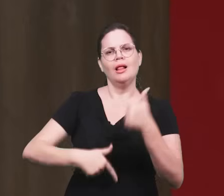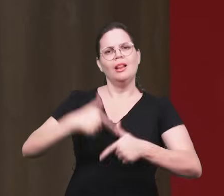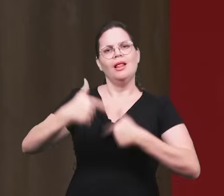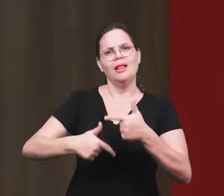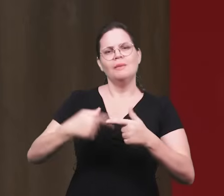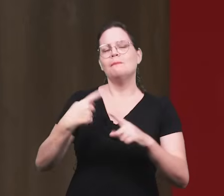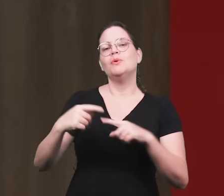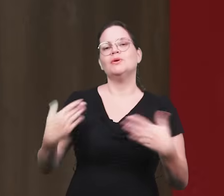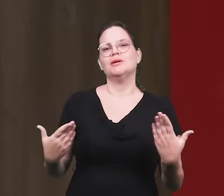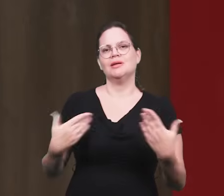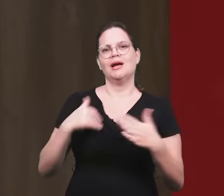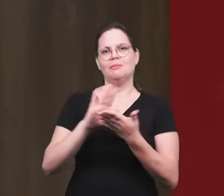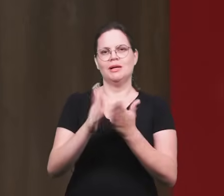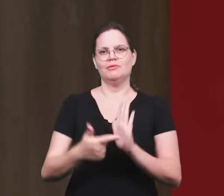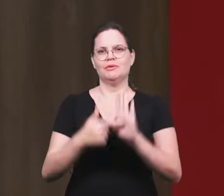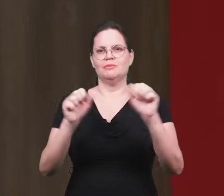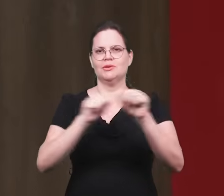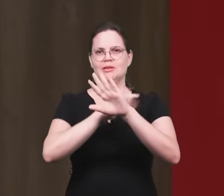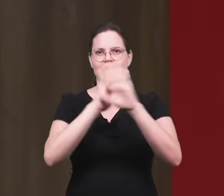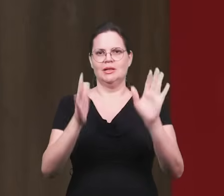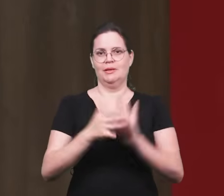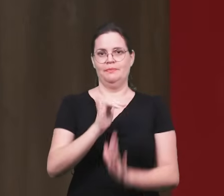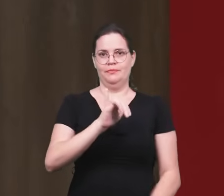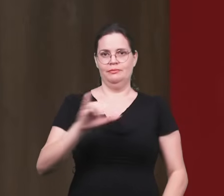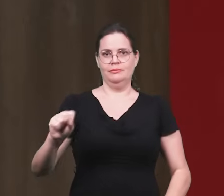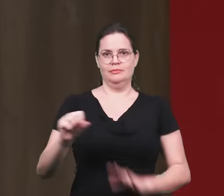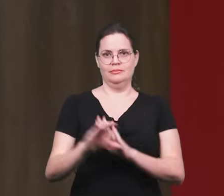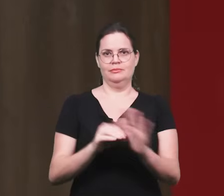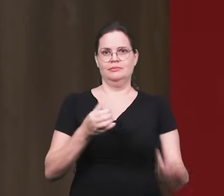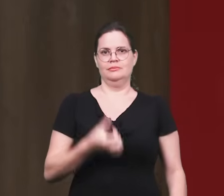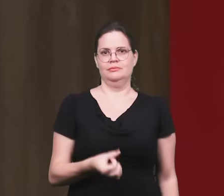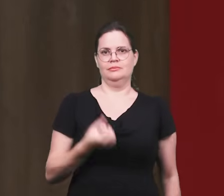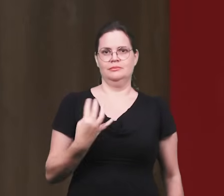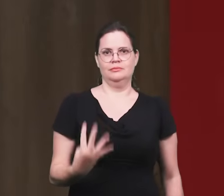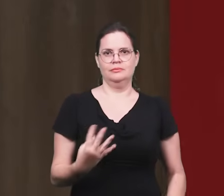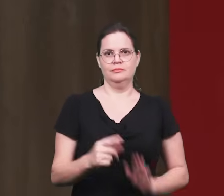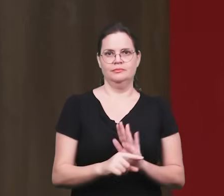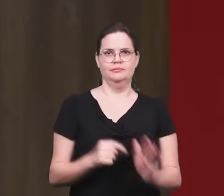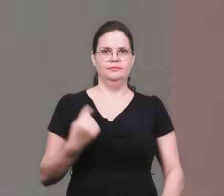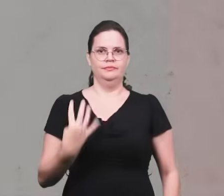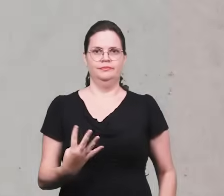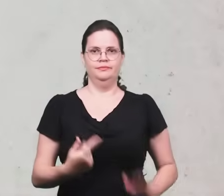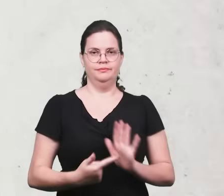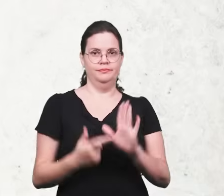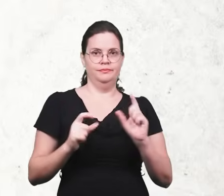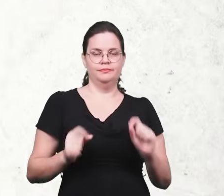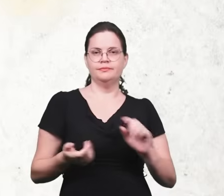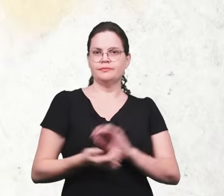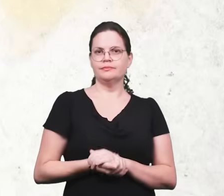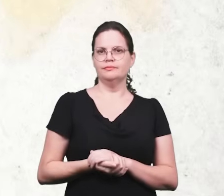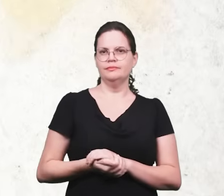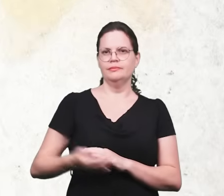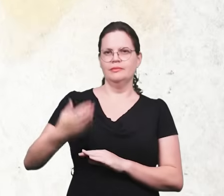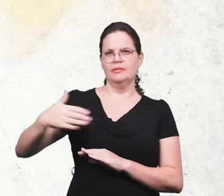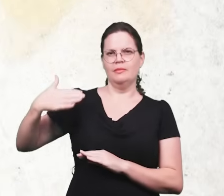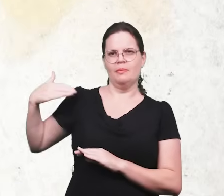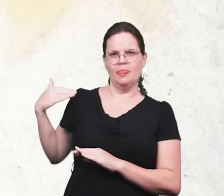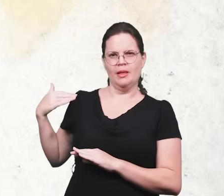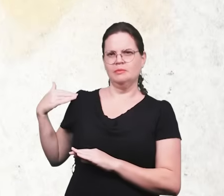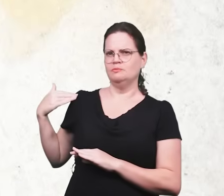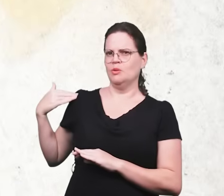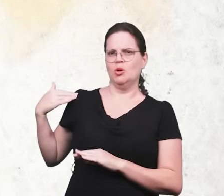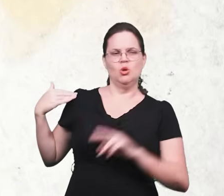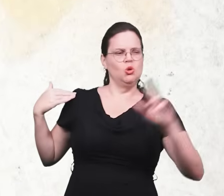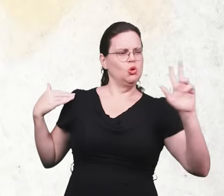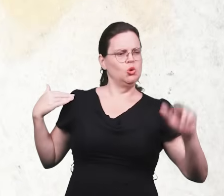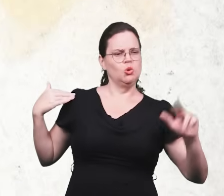palavra do Senhor nos responde isso lá em Isaías 64, 4, quando nos diz assim: porque desde a antiguidade não se ouviu, e